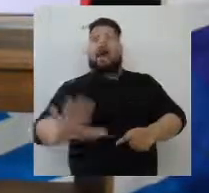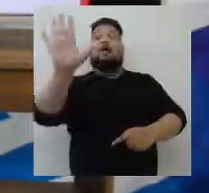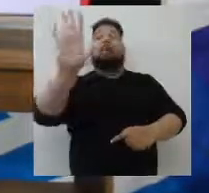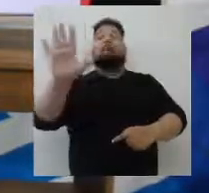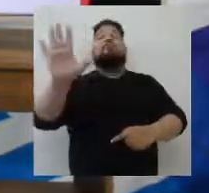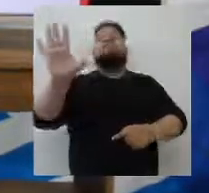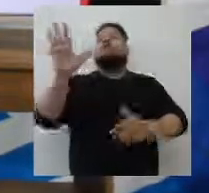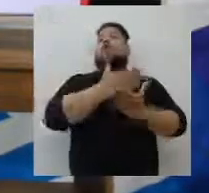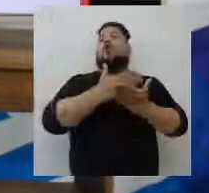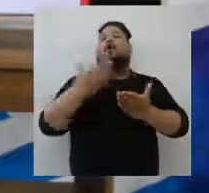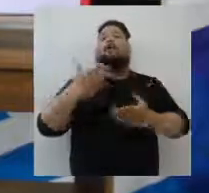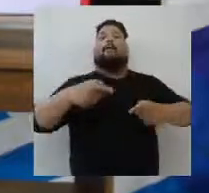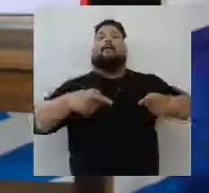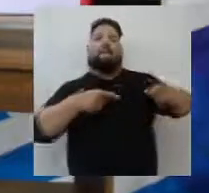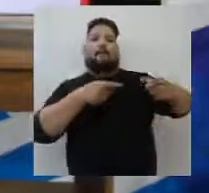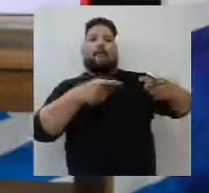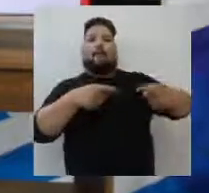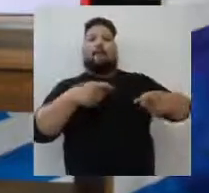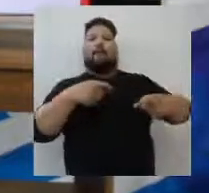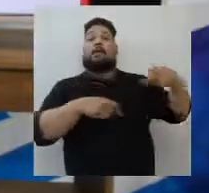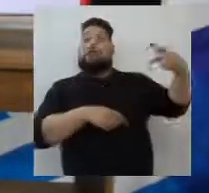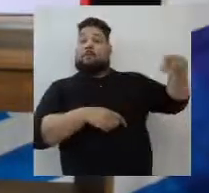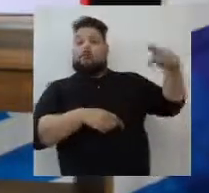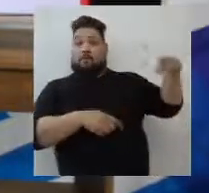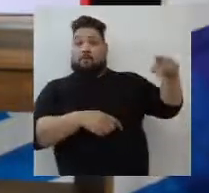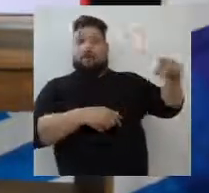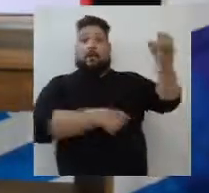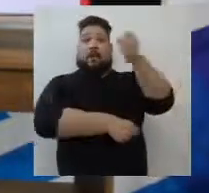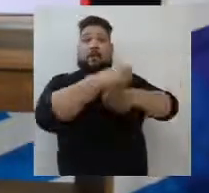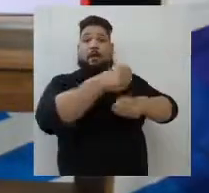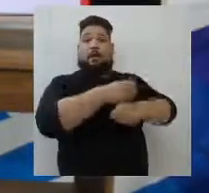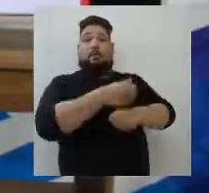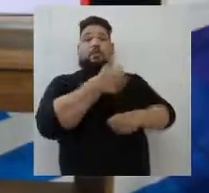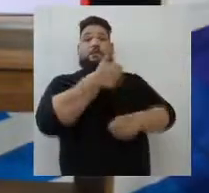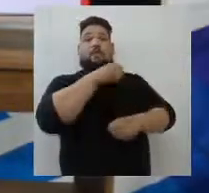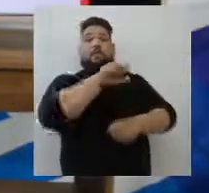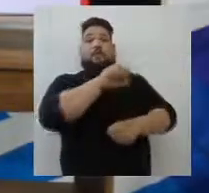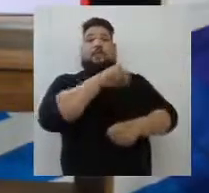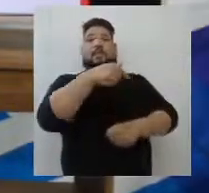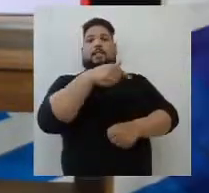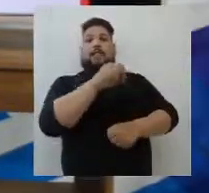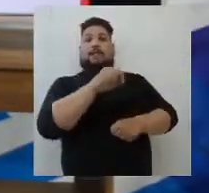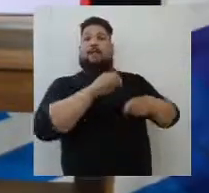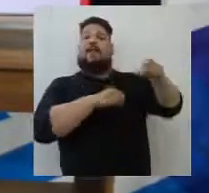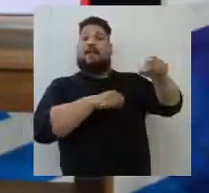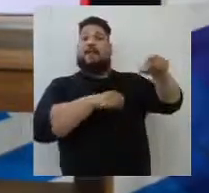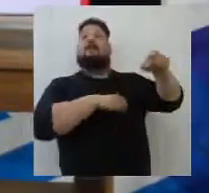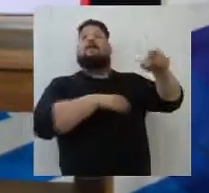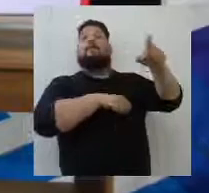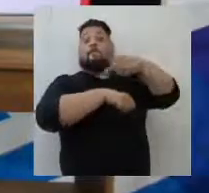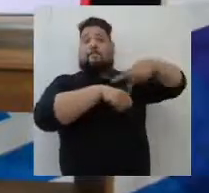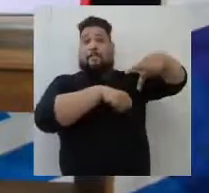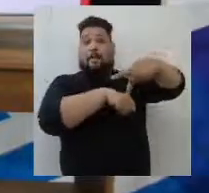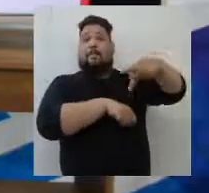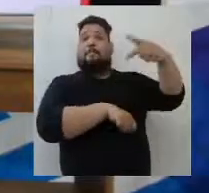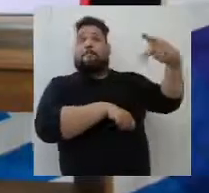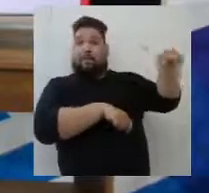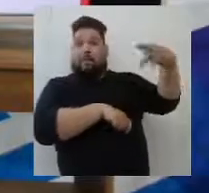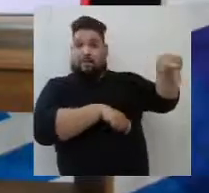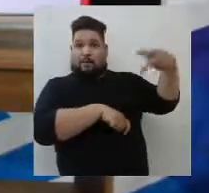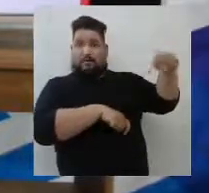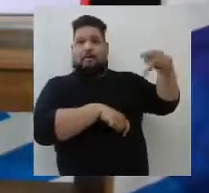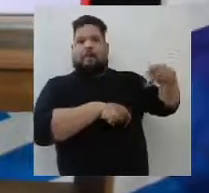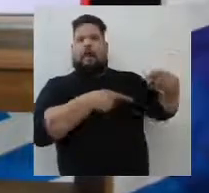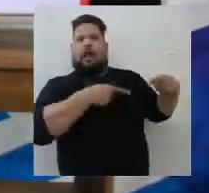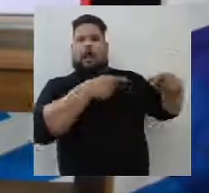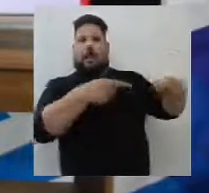do final da Guerra do Paraguai, em 1870. Sobre a Guerra do Paraguai, te dou como indicação o livro